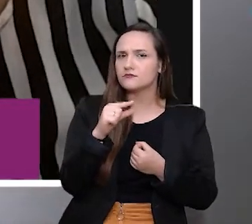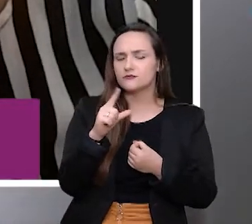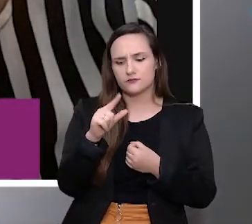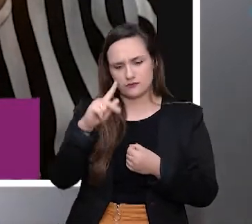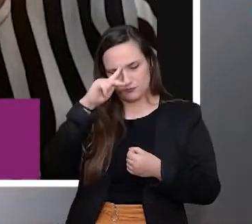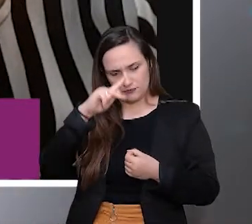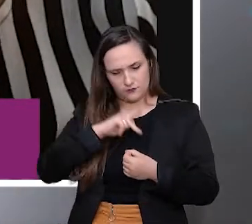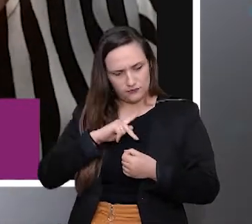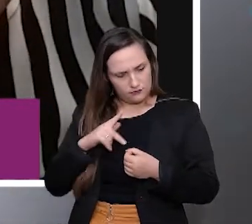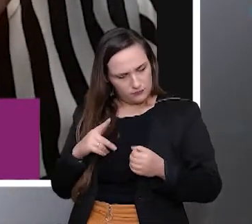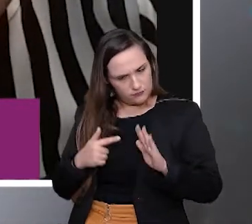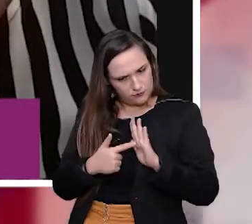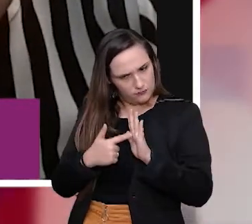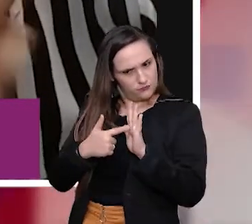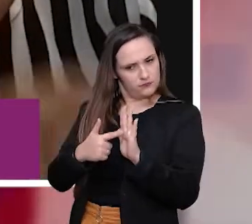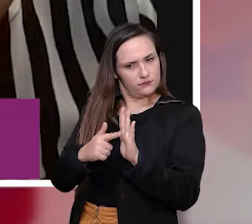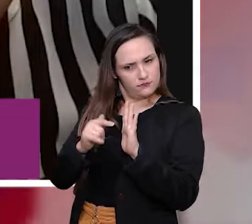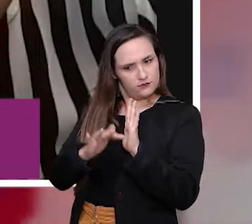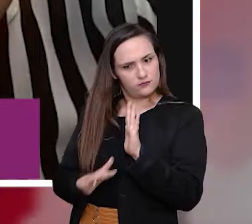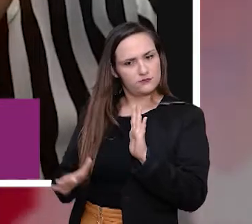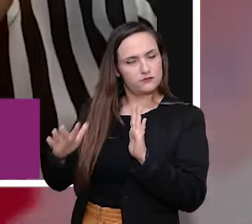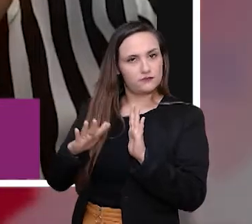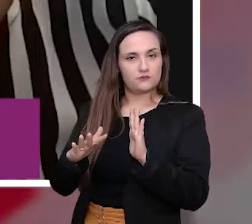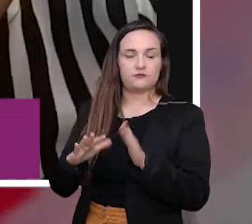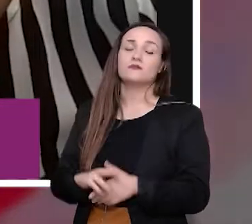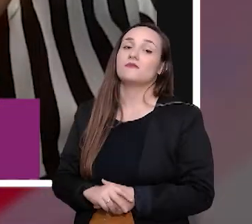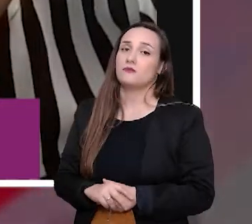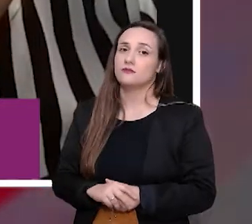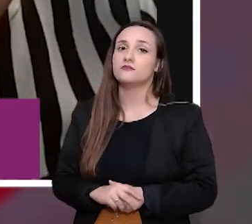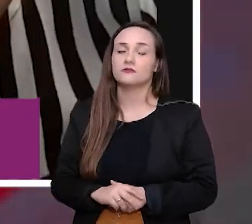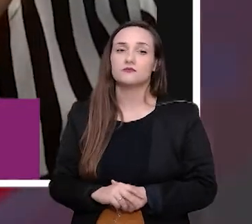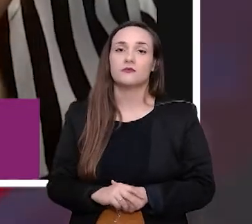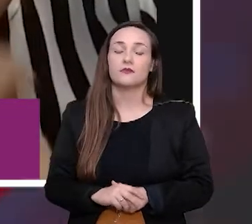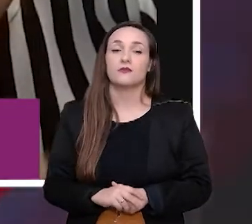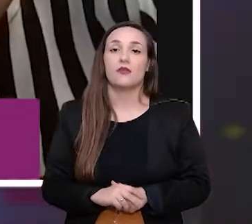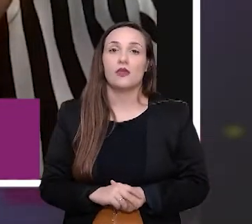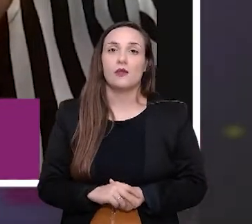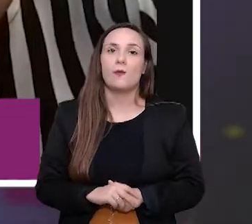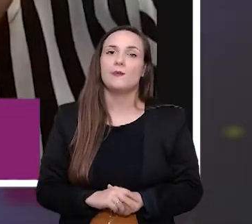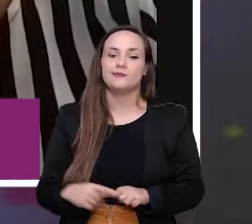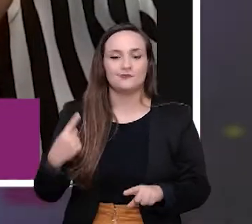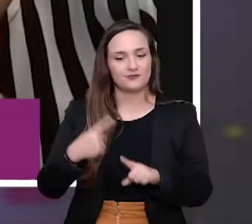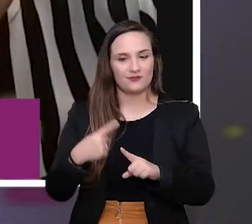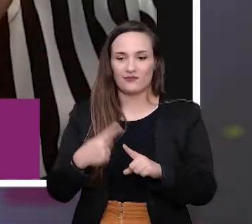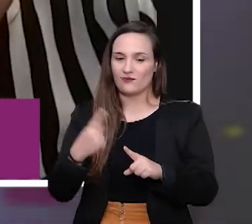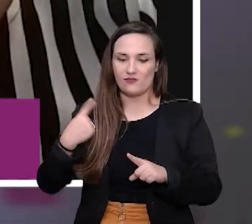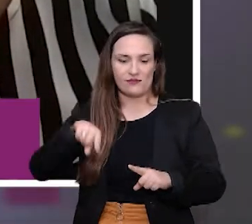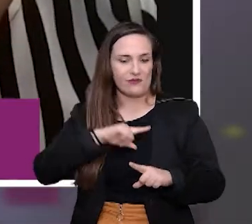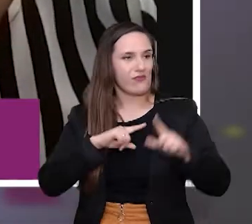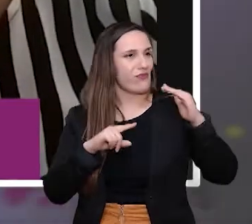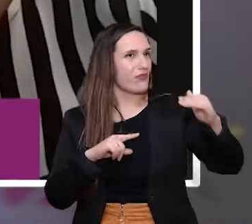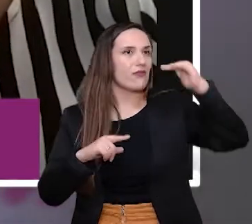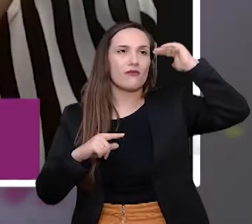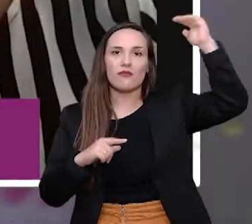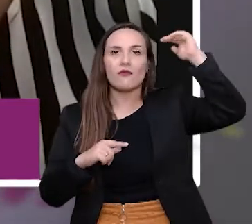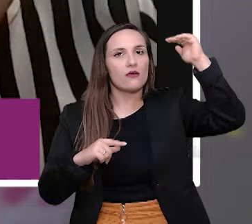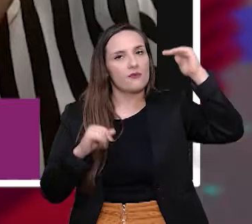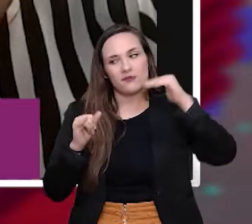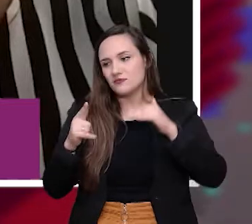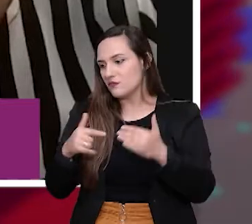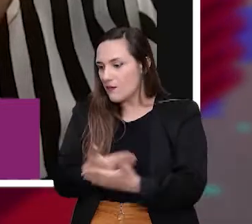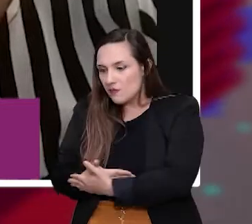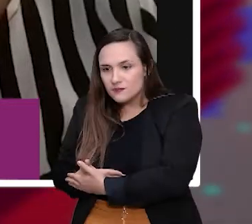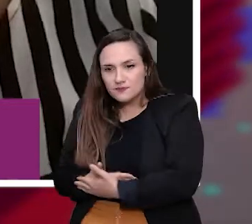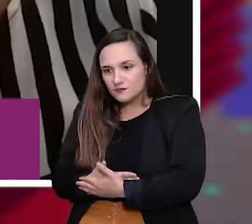própria imagem, né? Que não tem o sentido do que Freud falou, porque a gente já é adulto, já deveria ter aberto mão